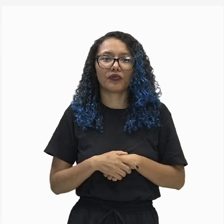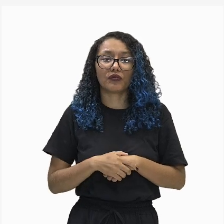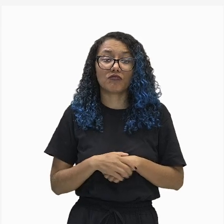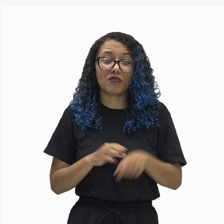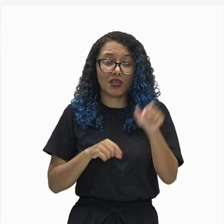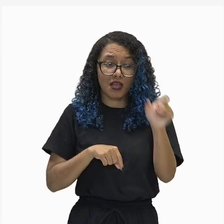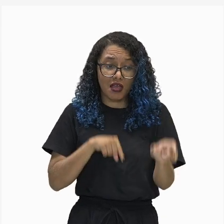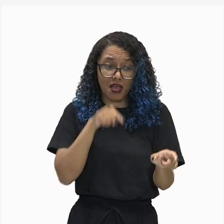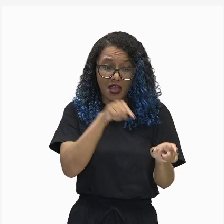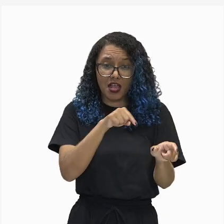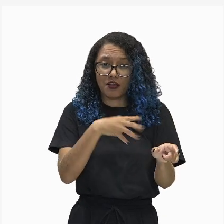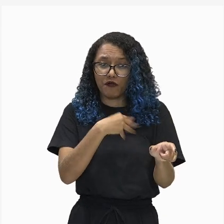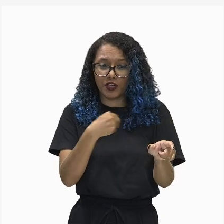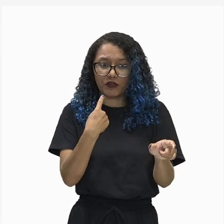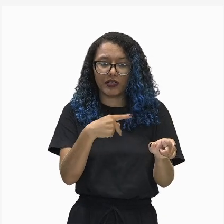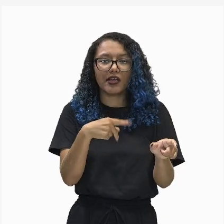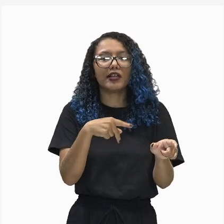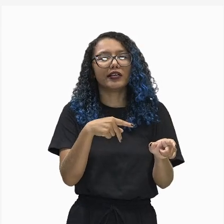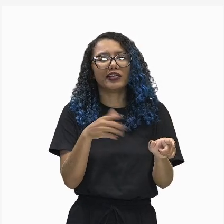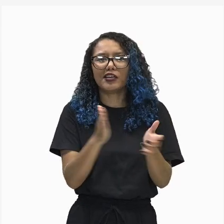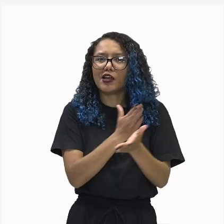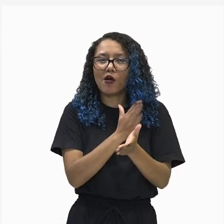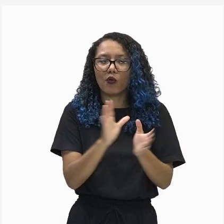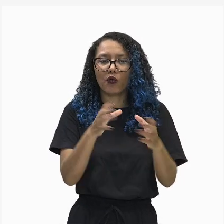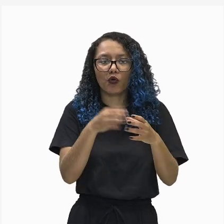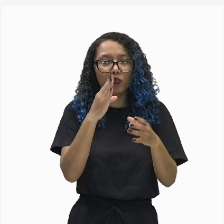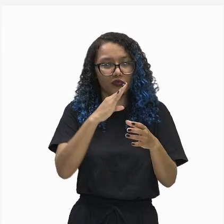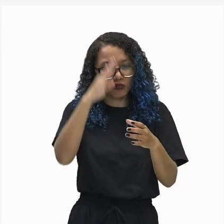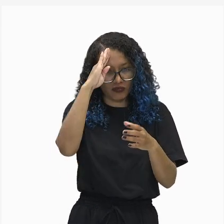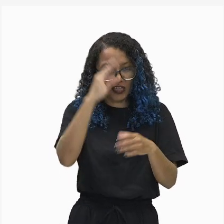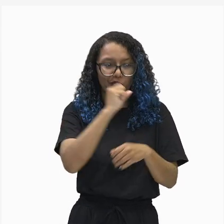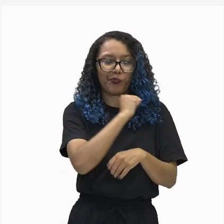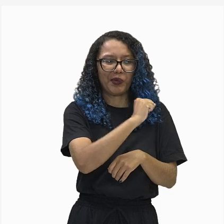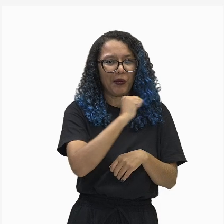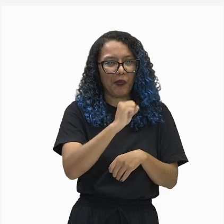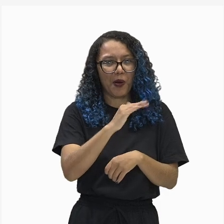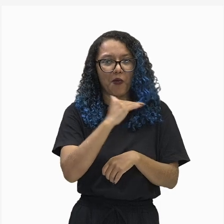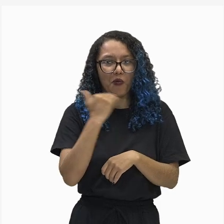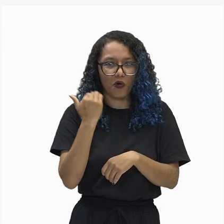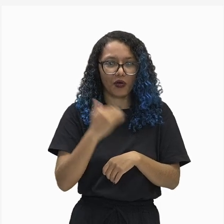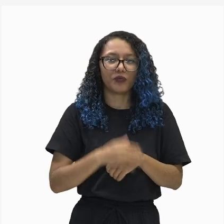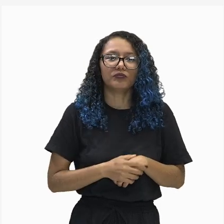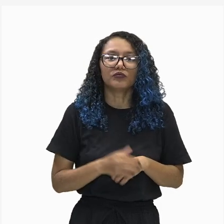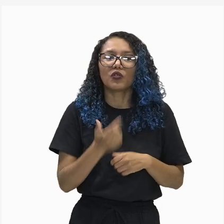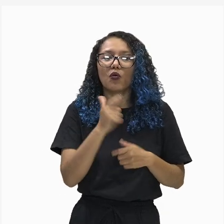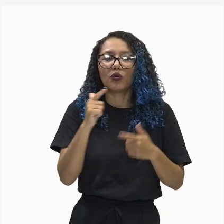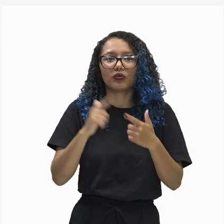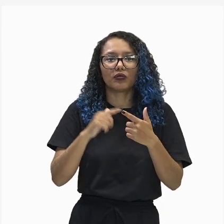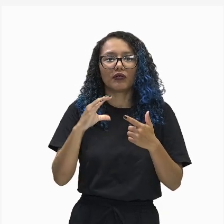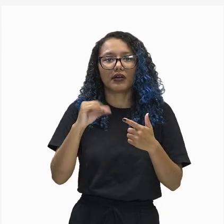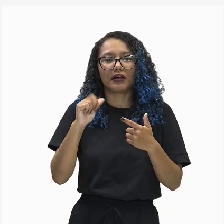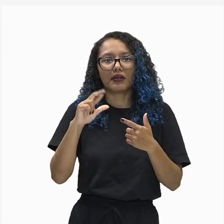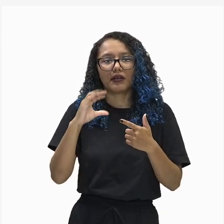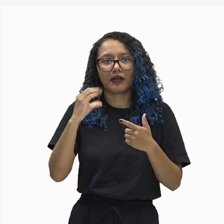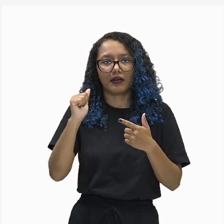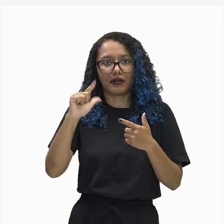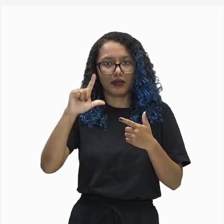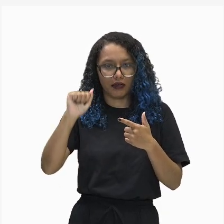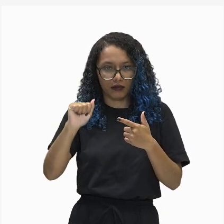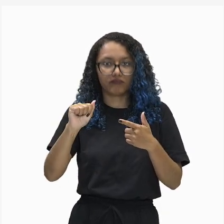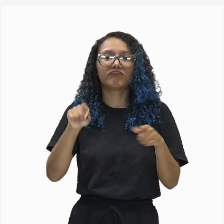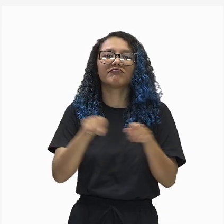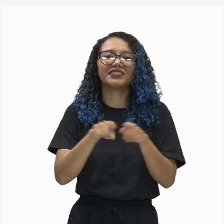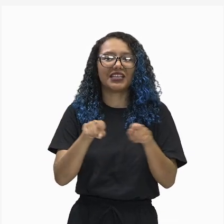seu filho e alguns soldados. Temos, então, depois aí o Caracalla, que também foi um imperador, né? Que, inclusive,